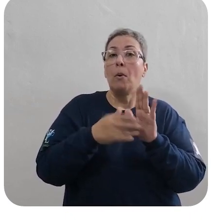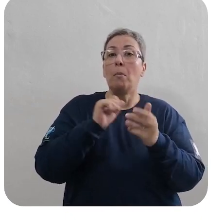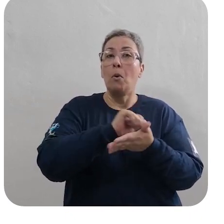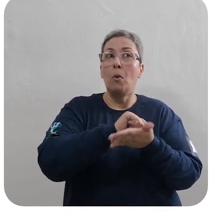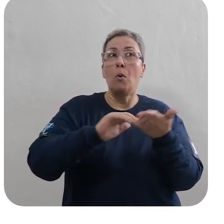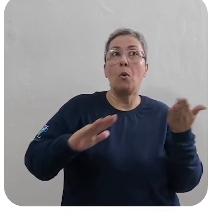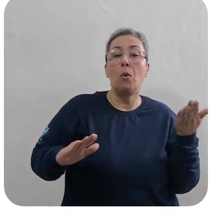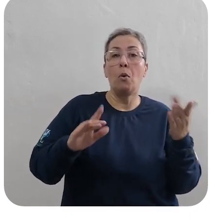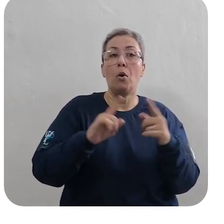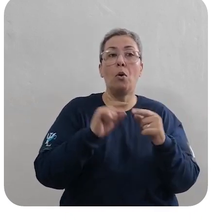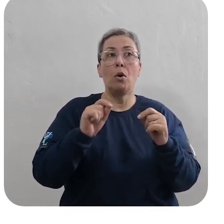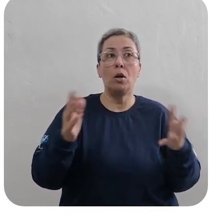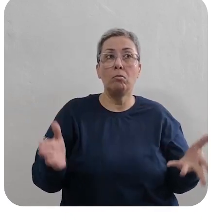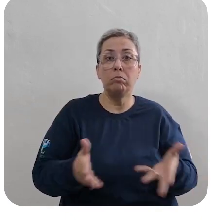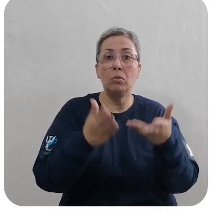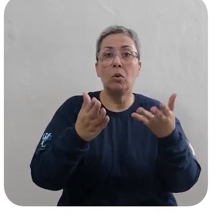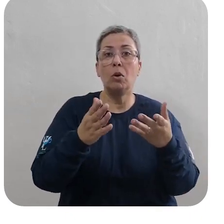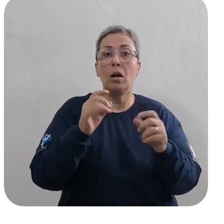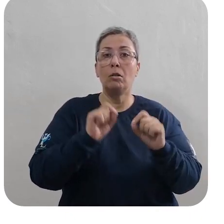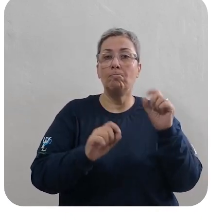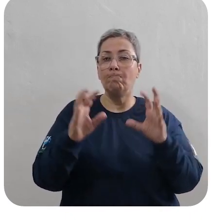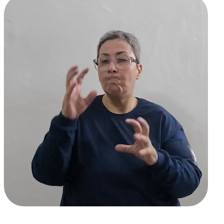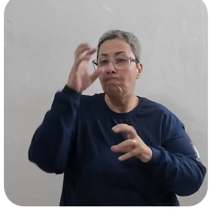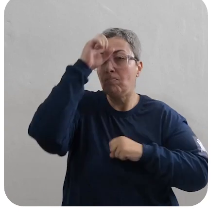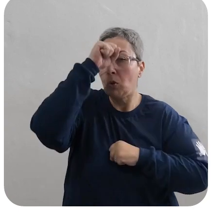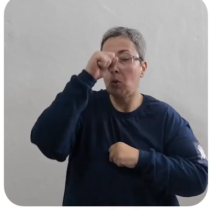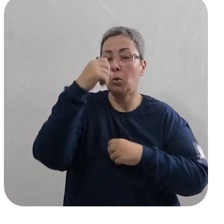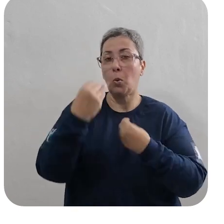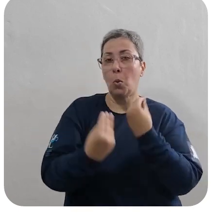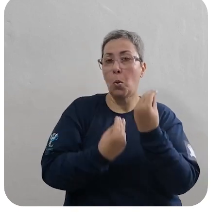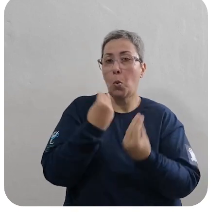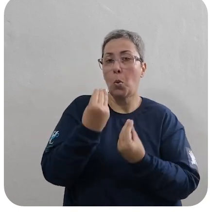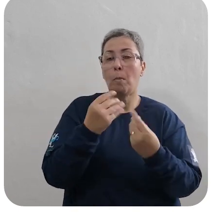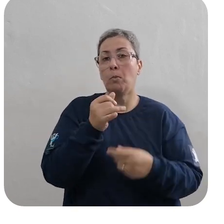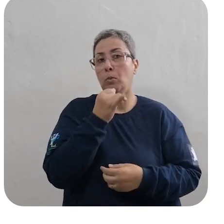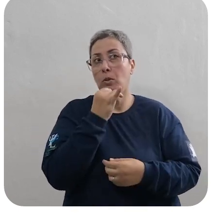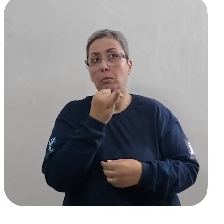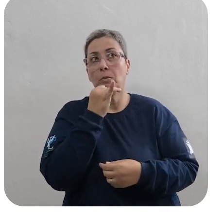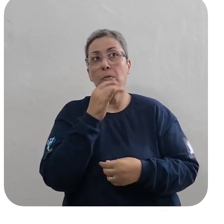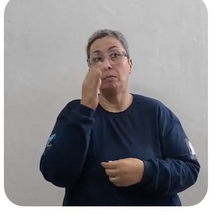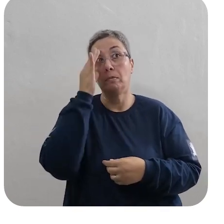proporcionar atividades que favoreçam a construção dessa aprendizagem.